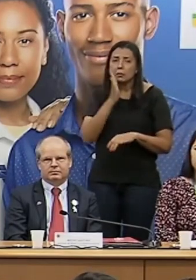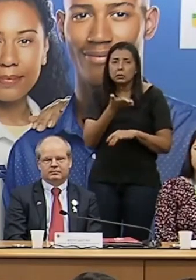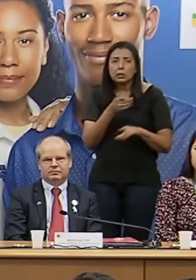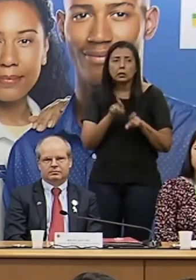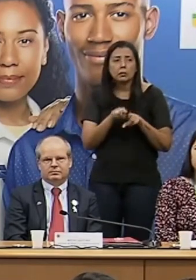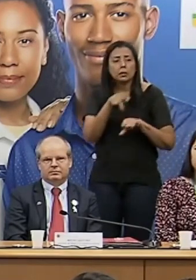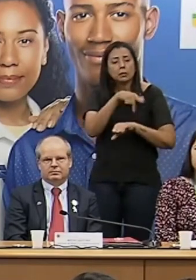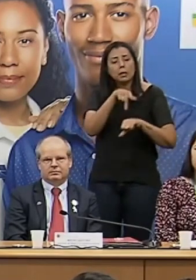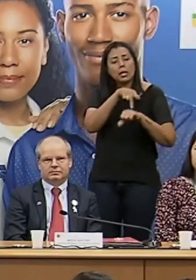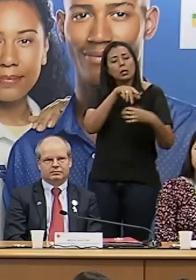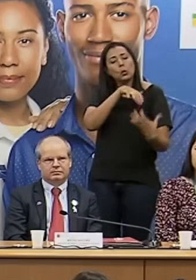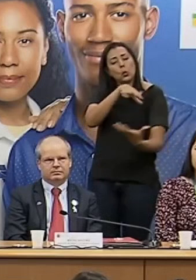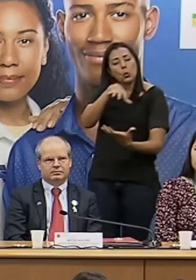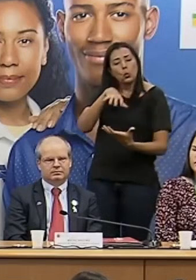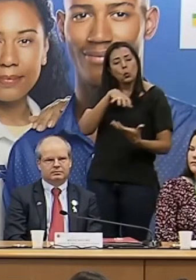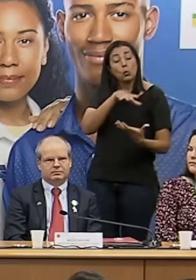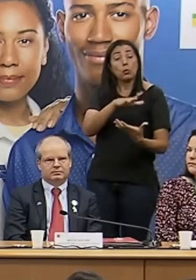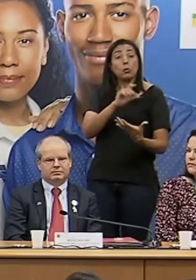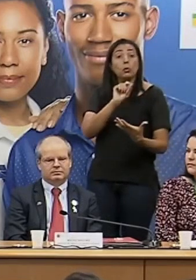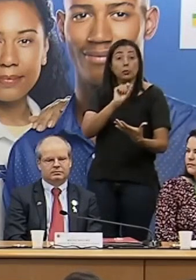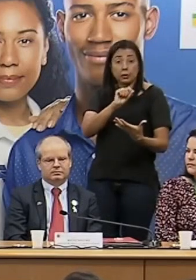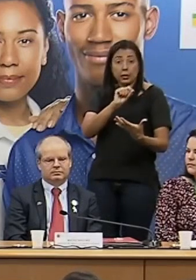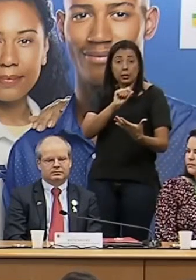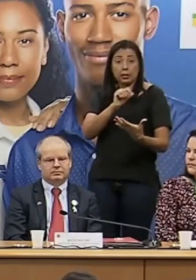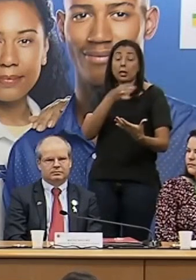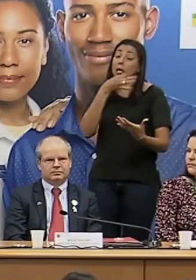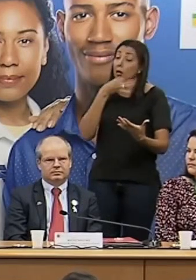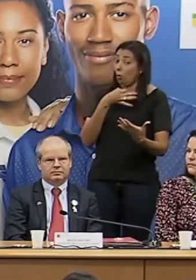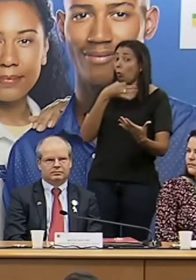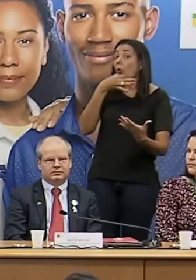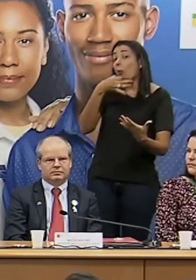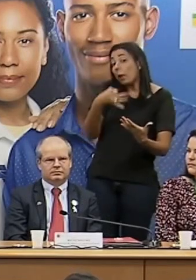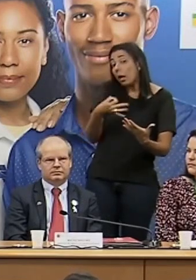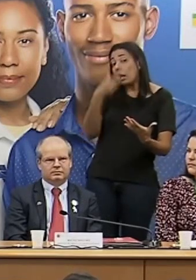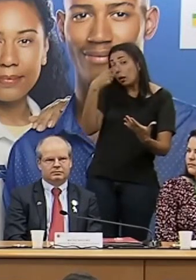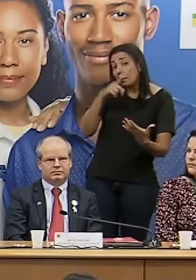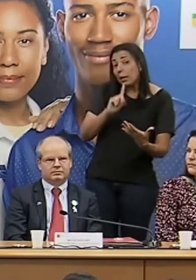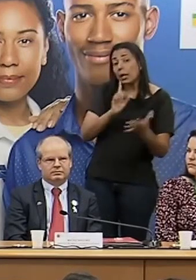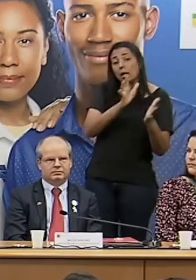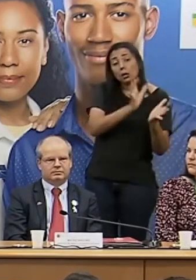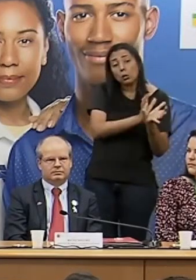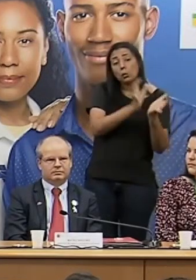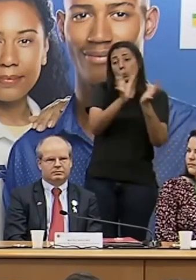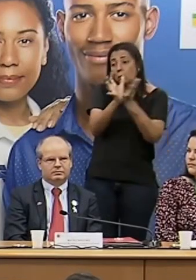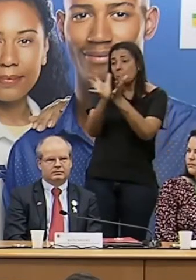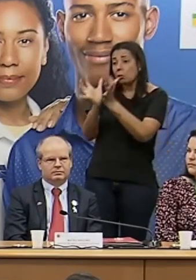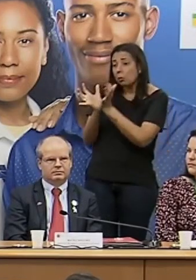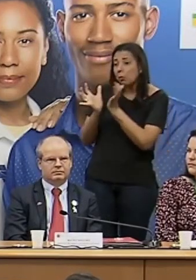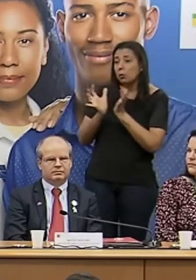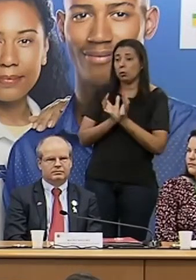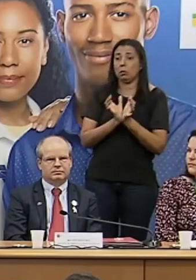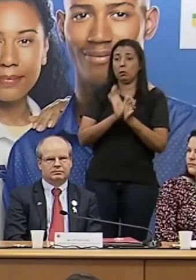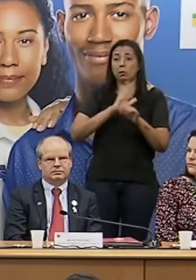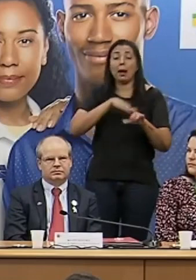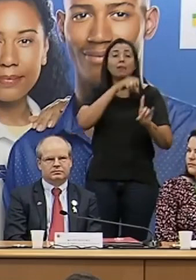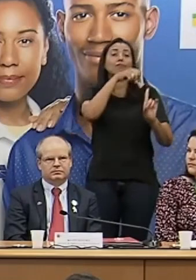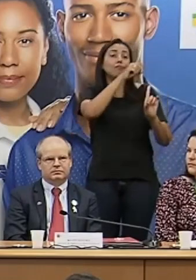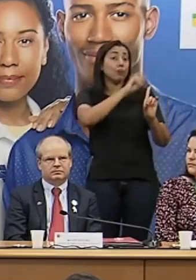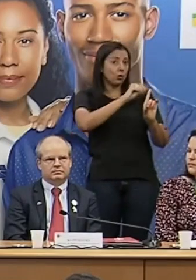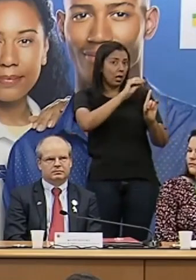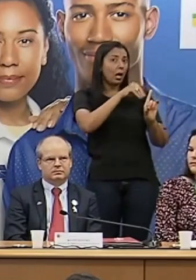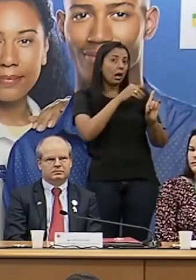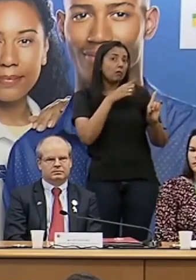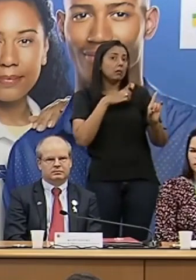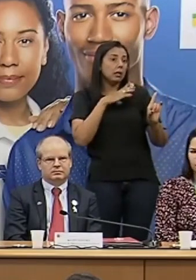outros países do mundo, ela está sendo recomendada para aqueles grupos que são mais vulneráveis, ou seja,